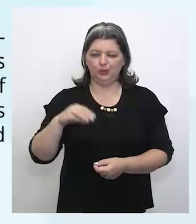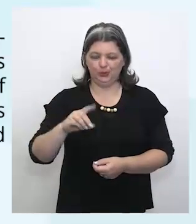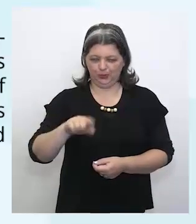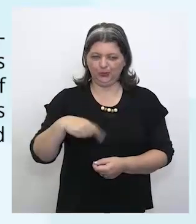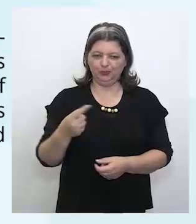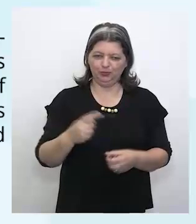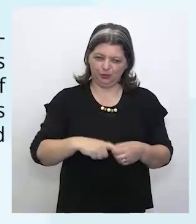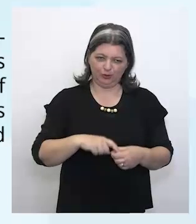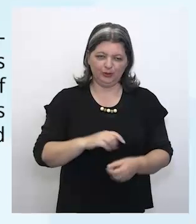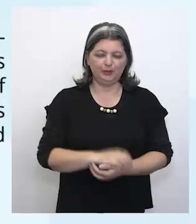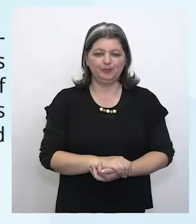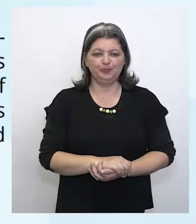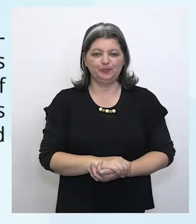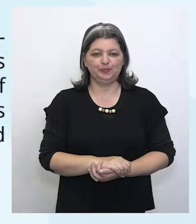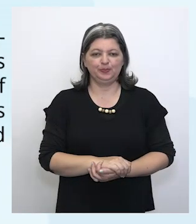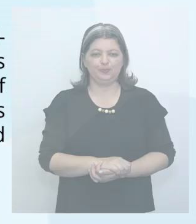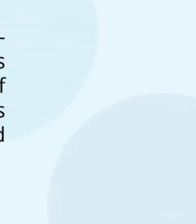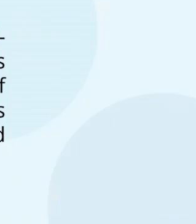Go!